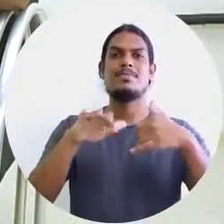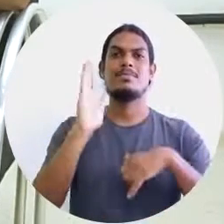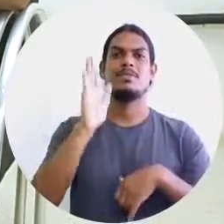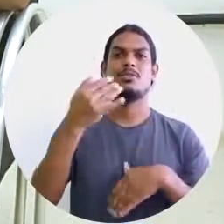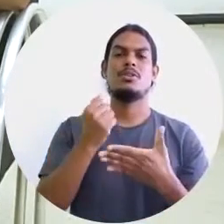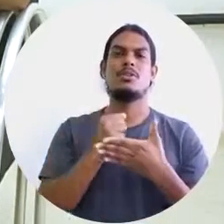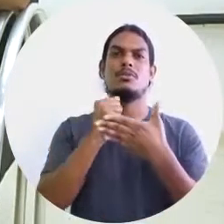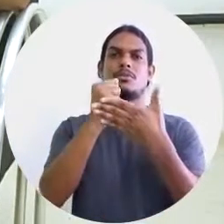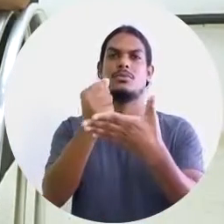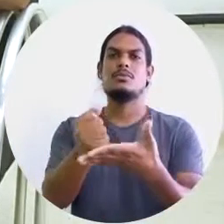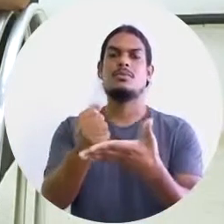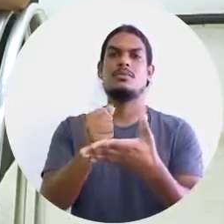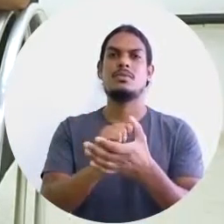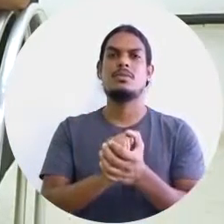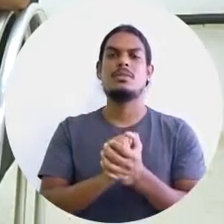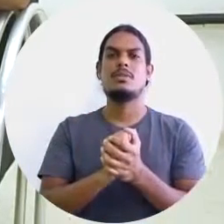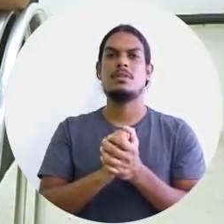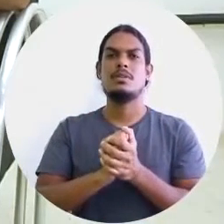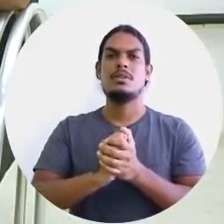haja para o controle